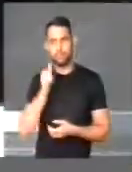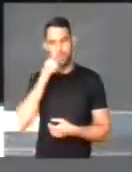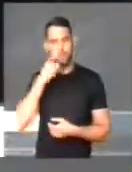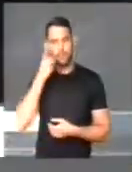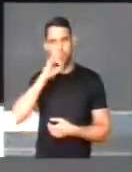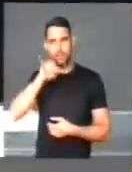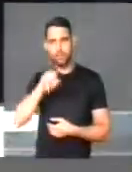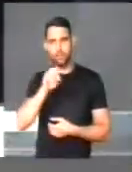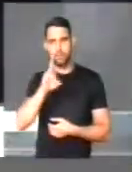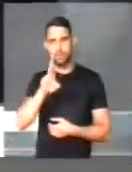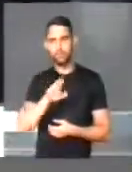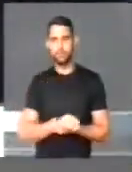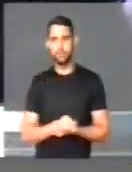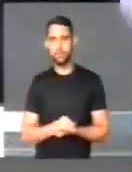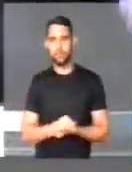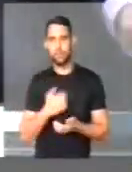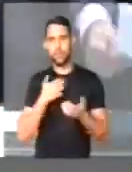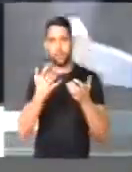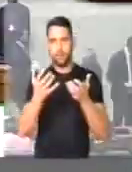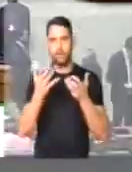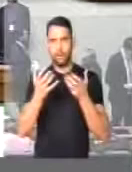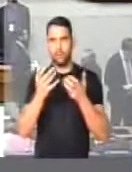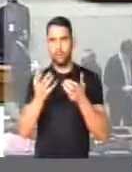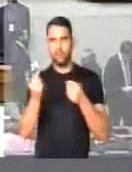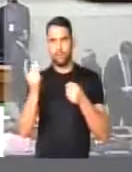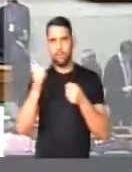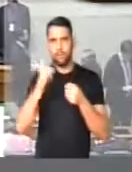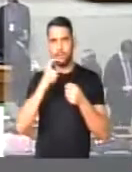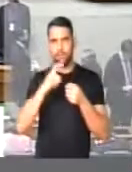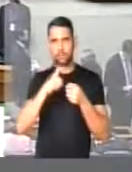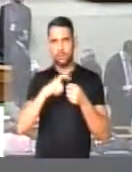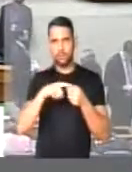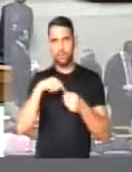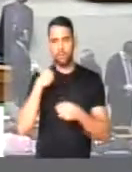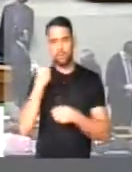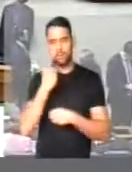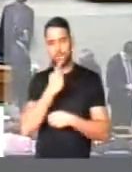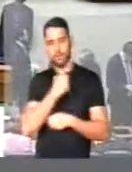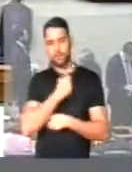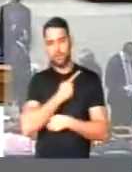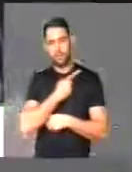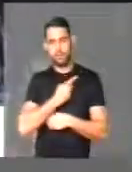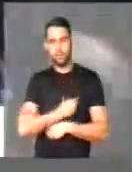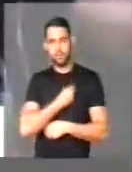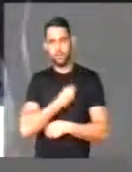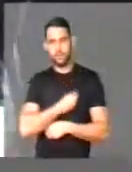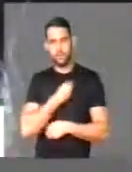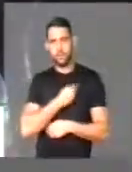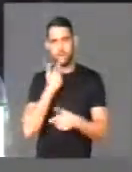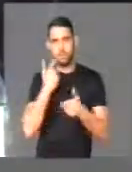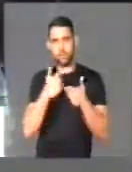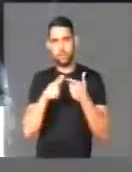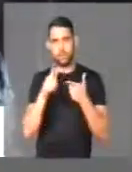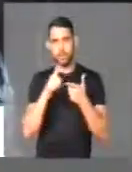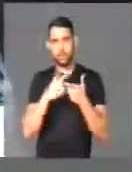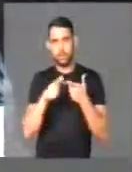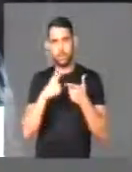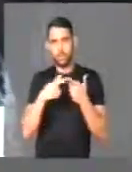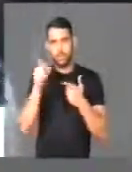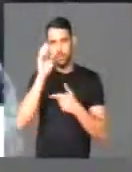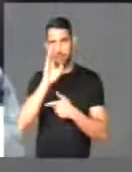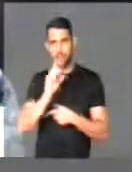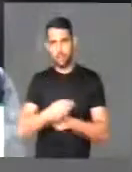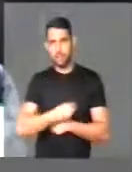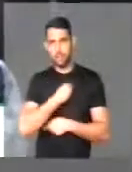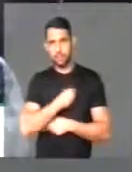Jô. Eu queria voltar aqui que nós, diante de uma crise que o